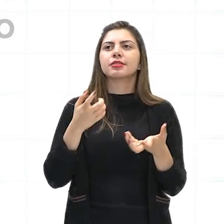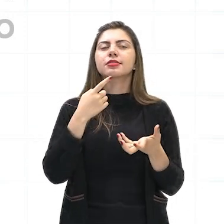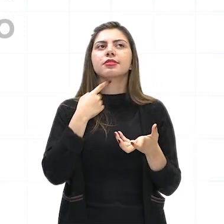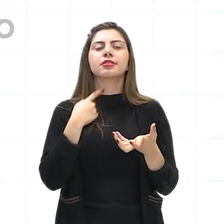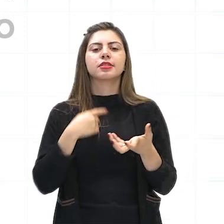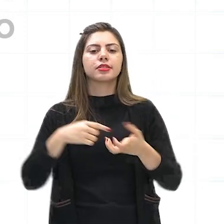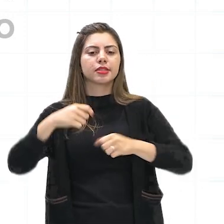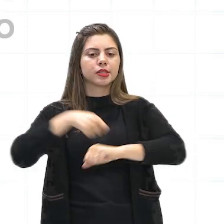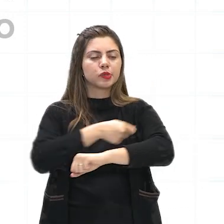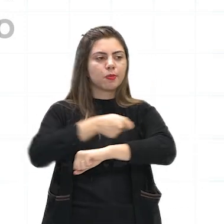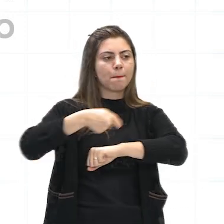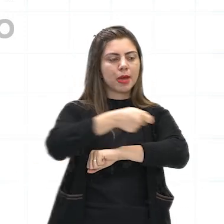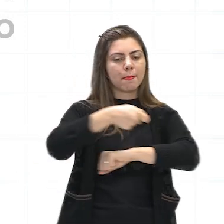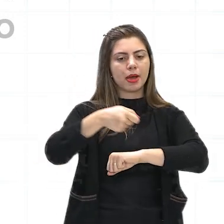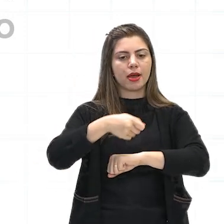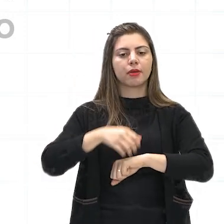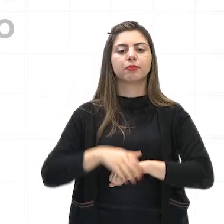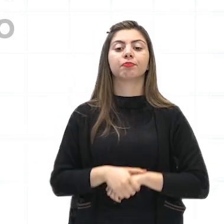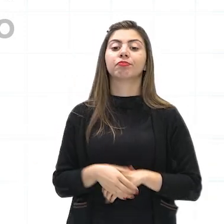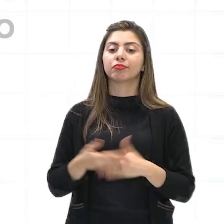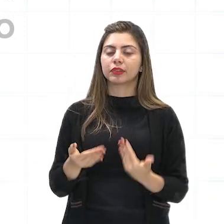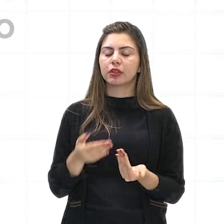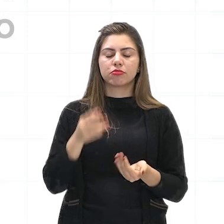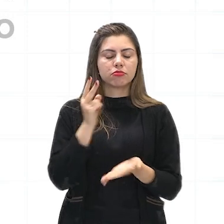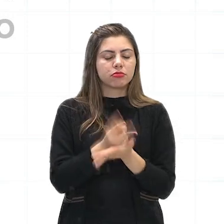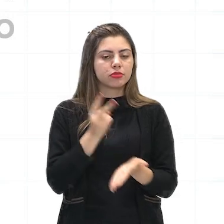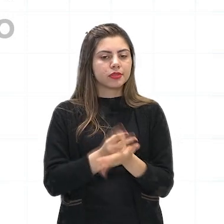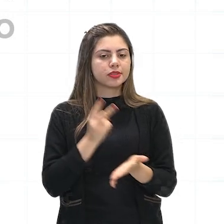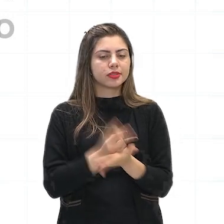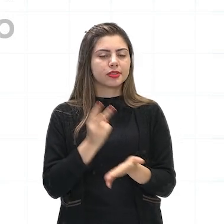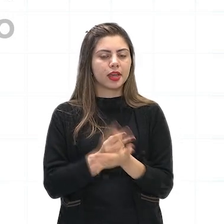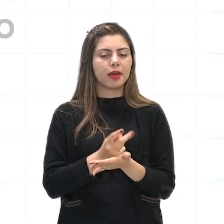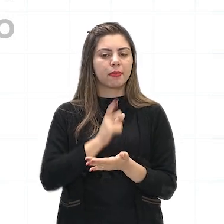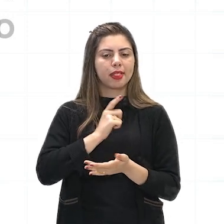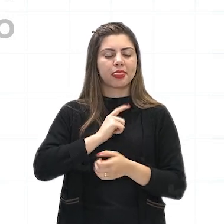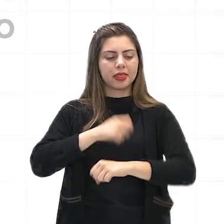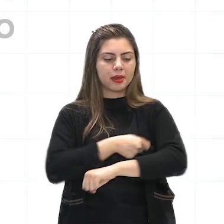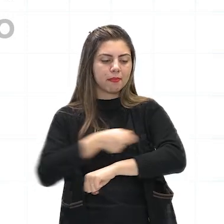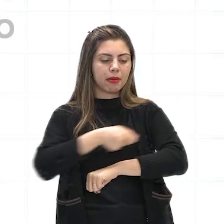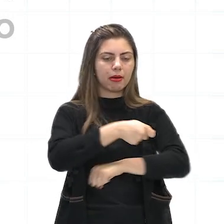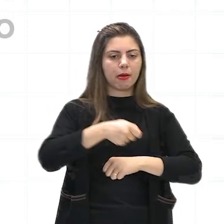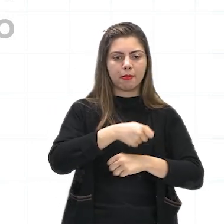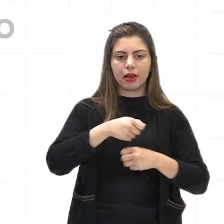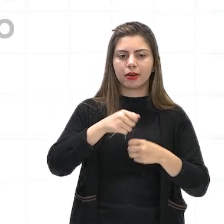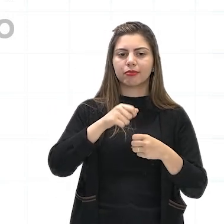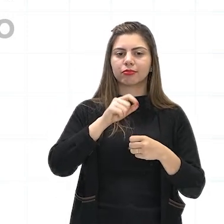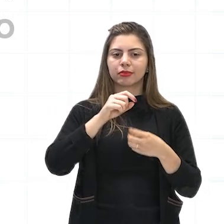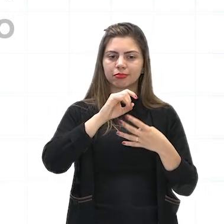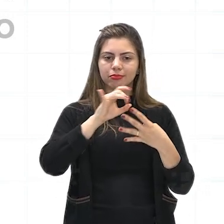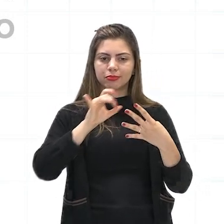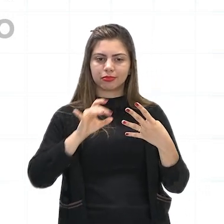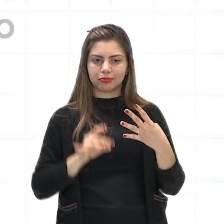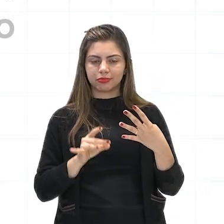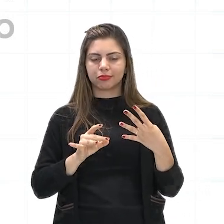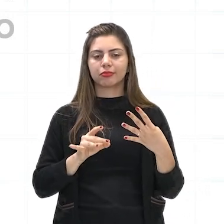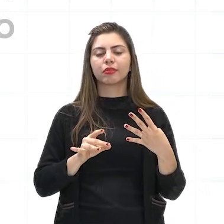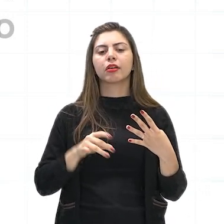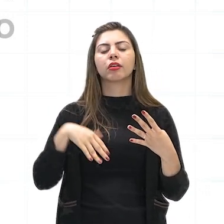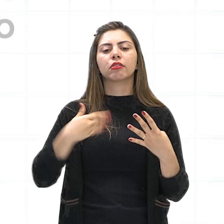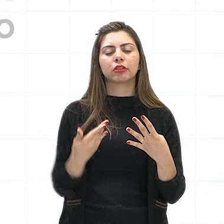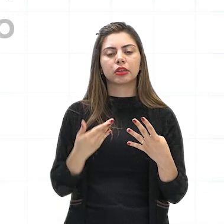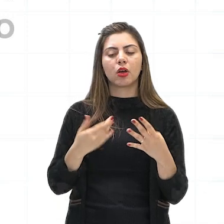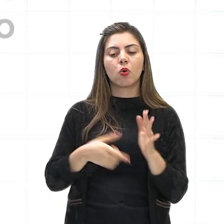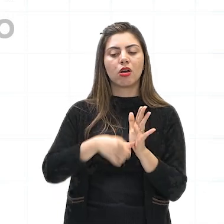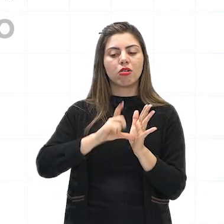vez que ele efetua um golpe, que são esses que eu apresentei para vocês, o Kote, o Men, o Do, o Chisuke, ele libera,